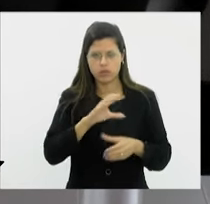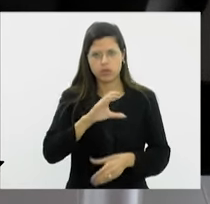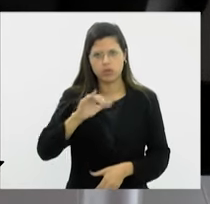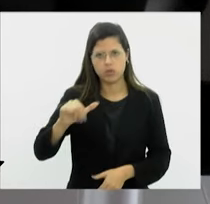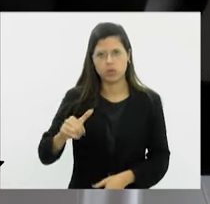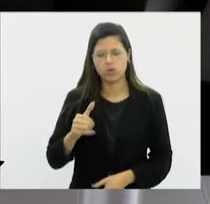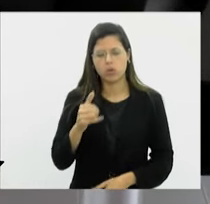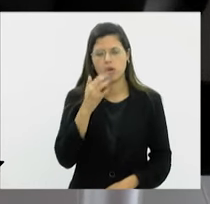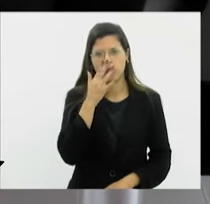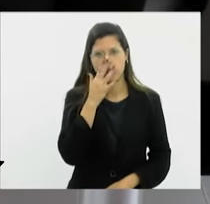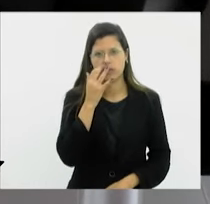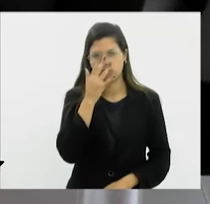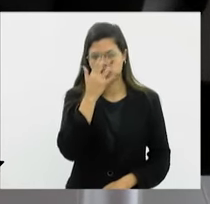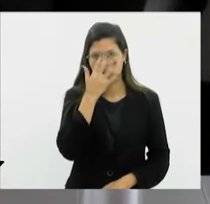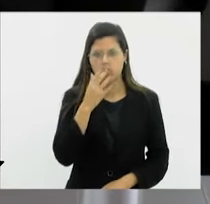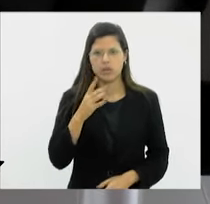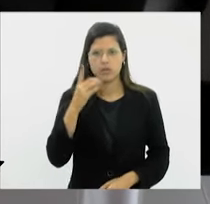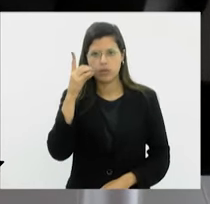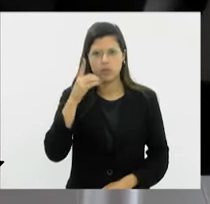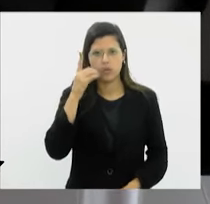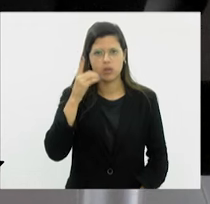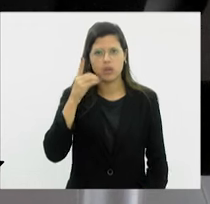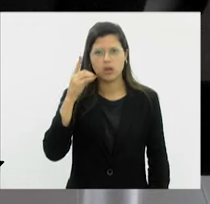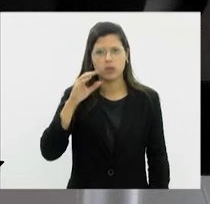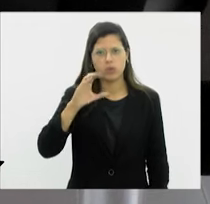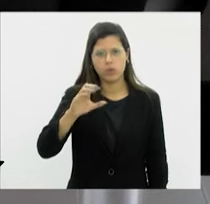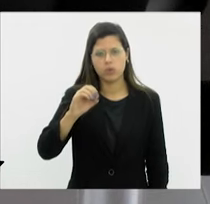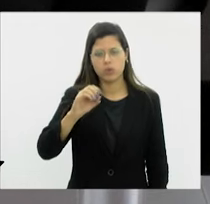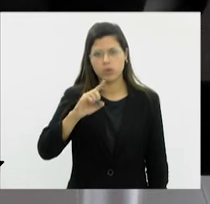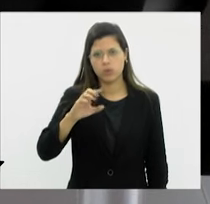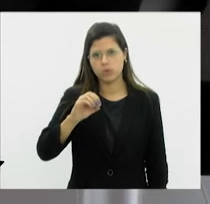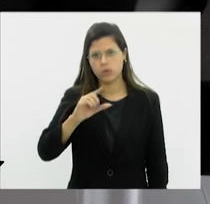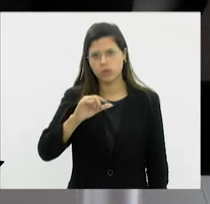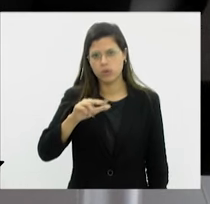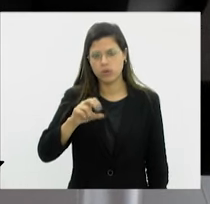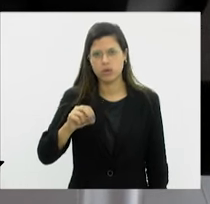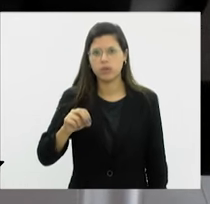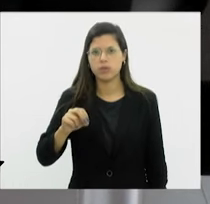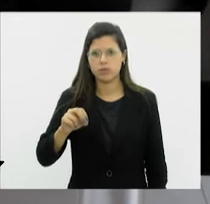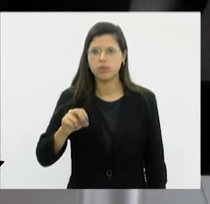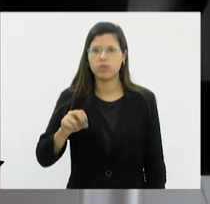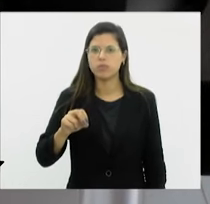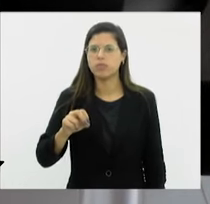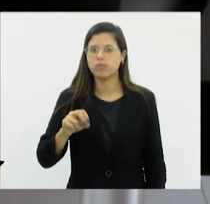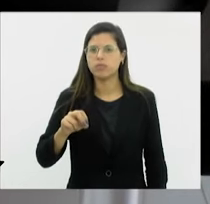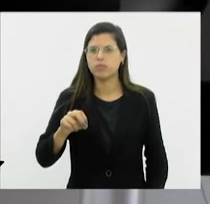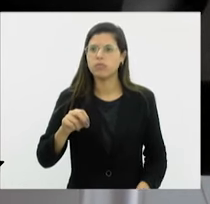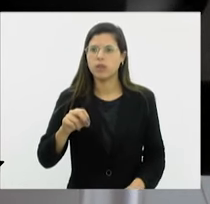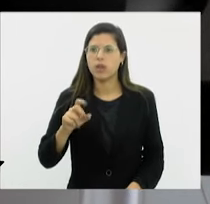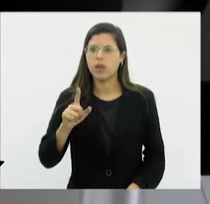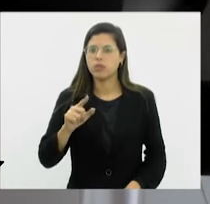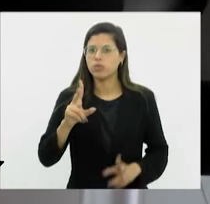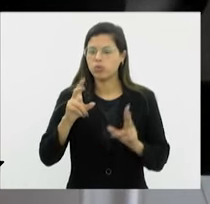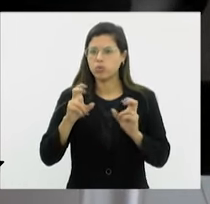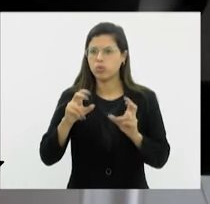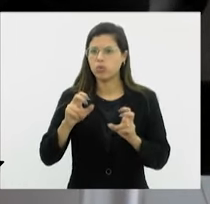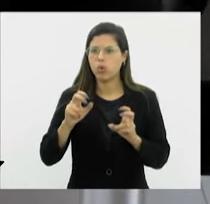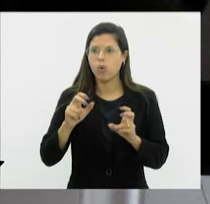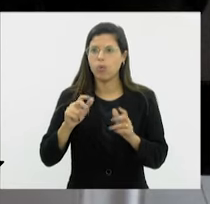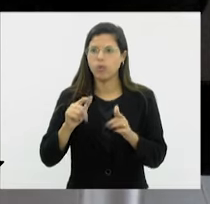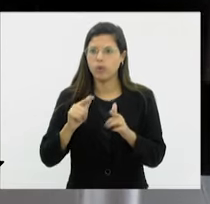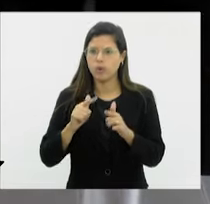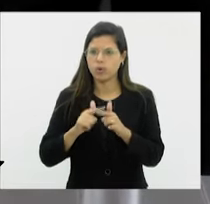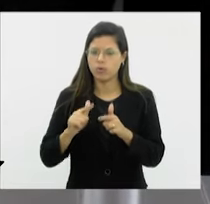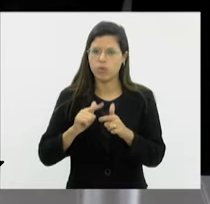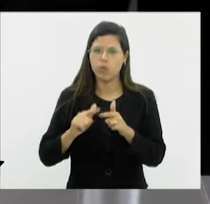Justiça, do qual o deputado Vinícius Cozzolino é signatário, em relação aos desastres naturais, de